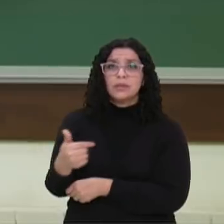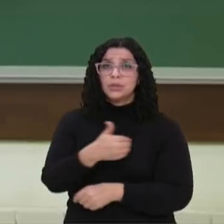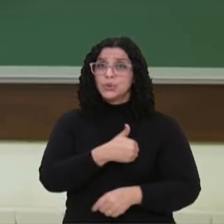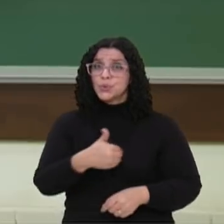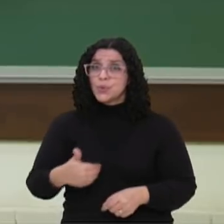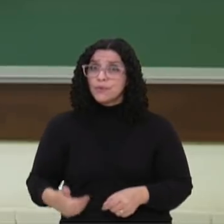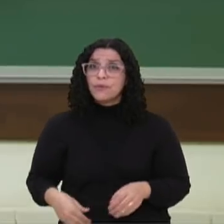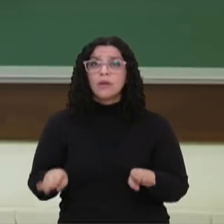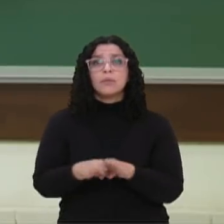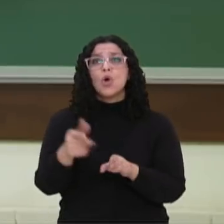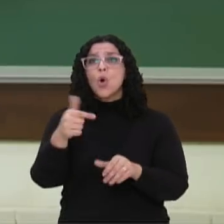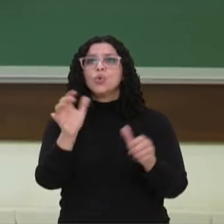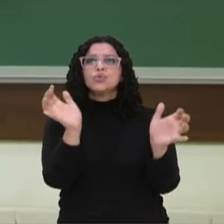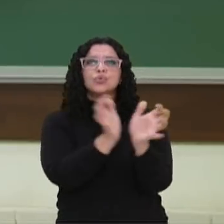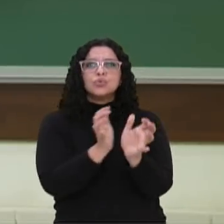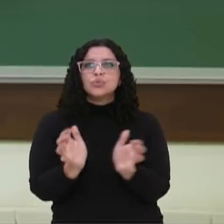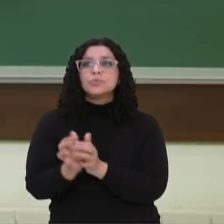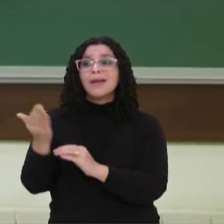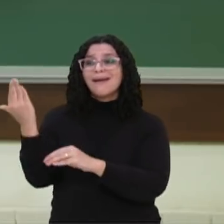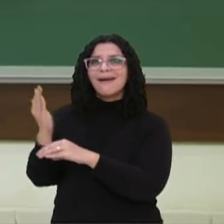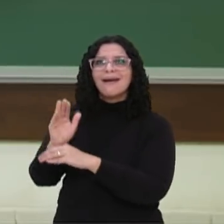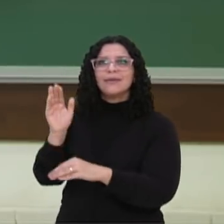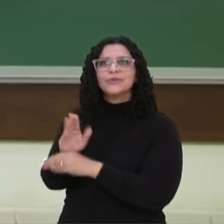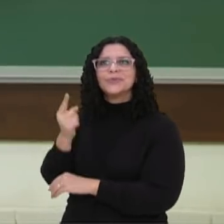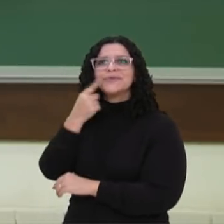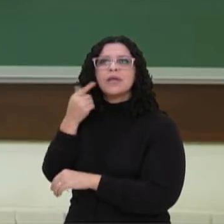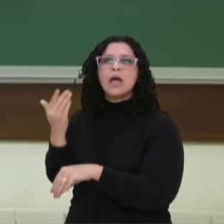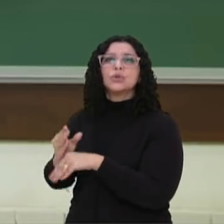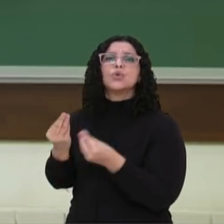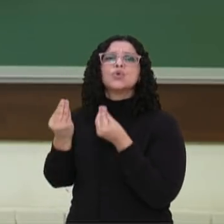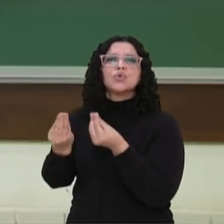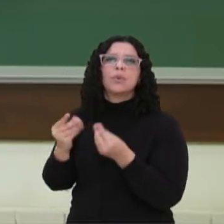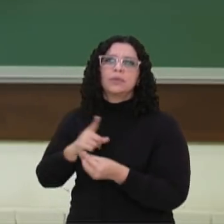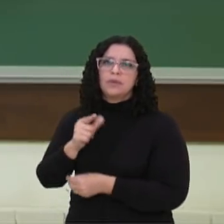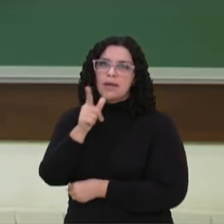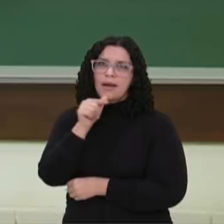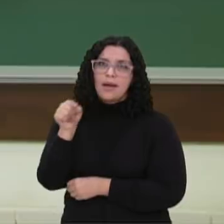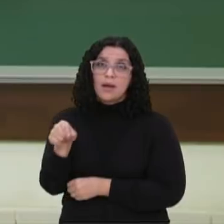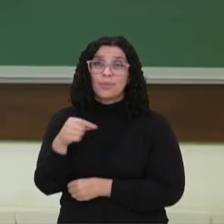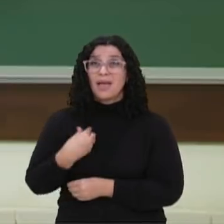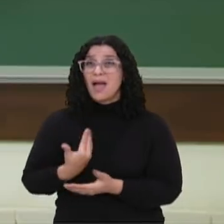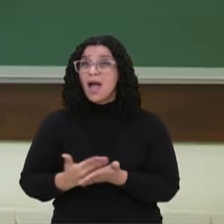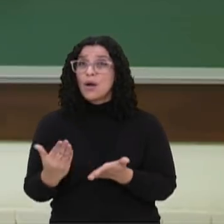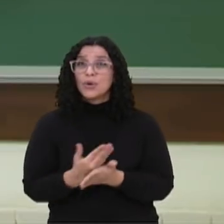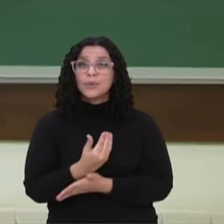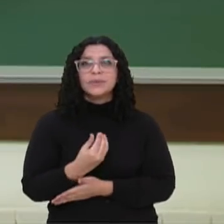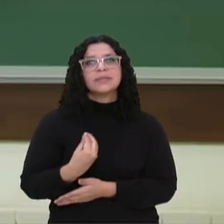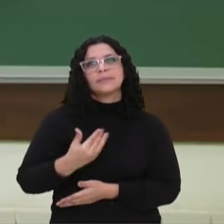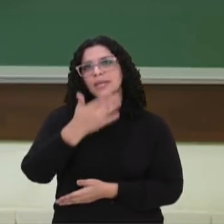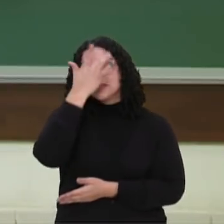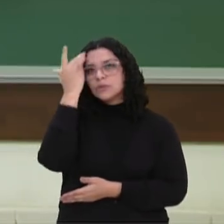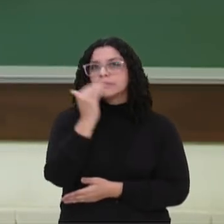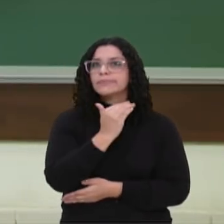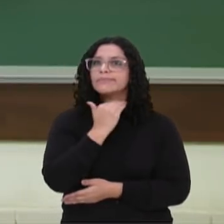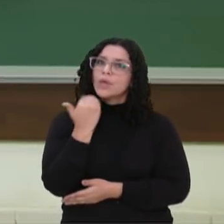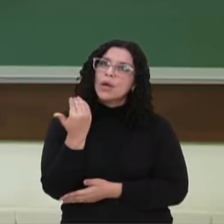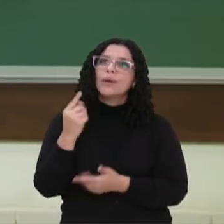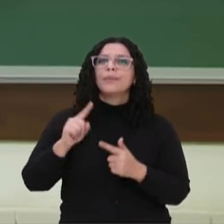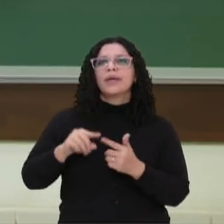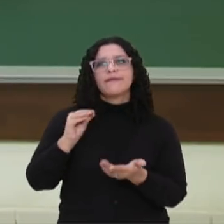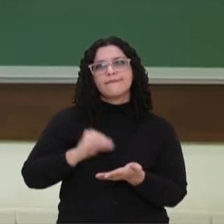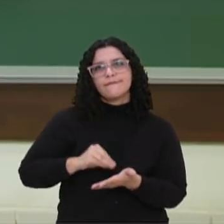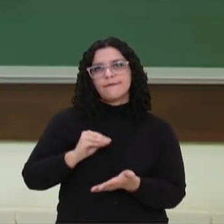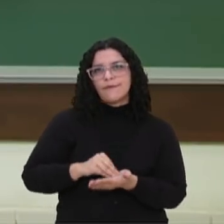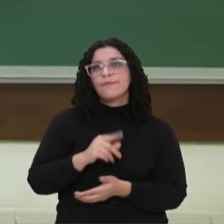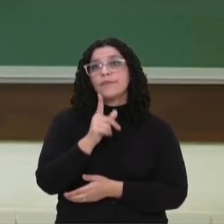governo e muitas outras instituições venham verificar, porque muitas vidas são ceifadas por causa da falta